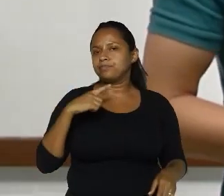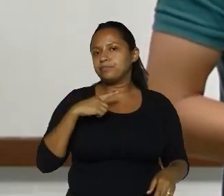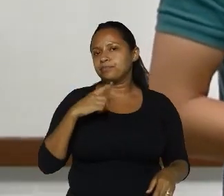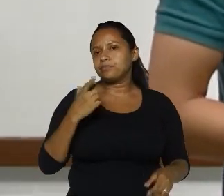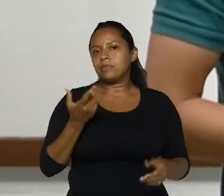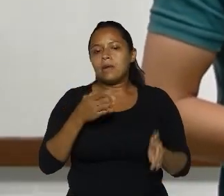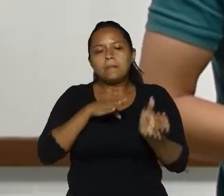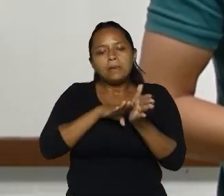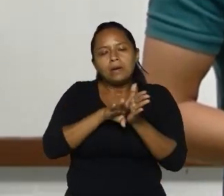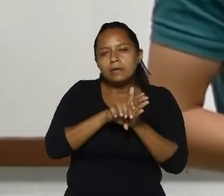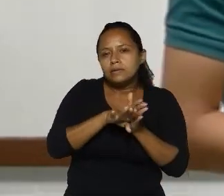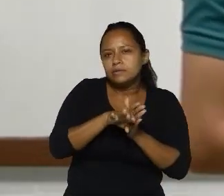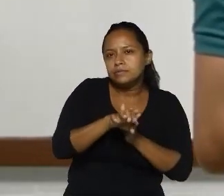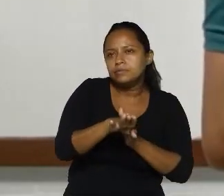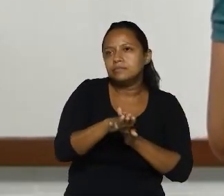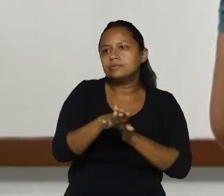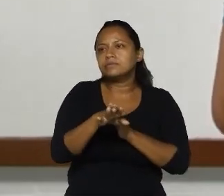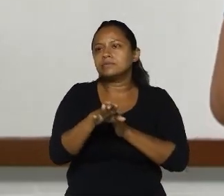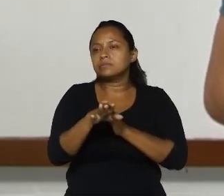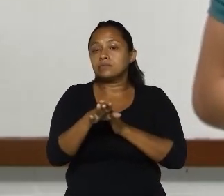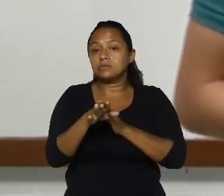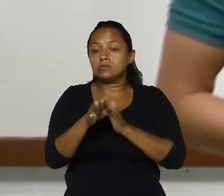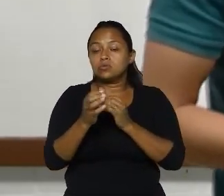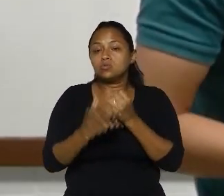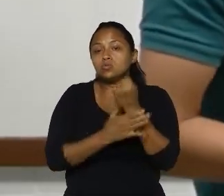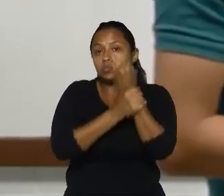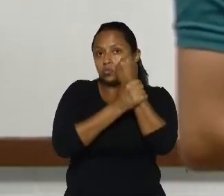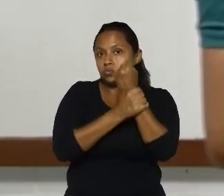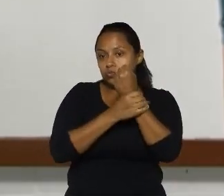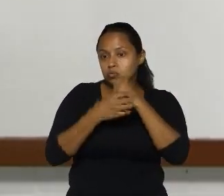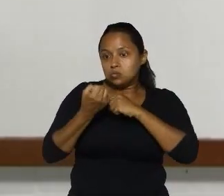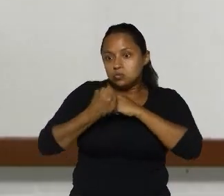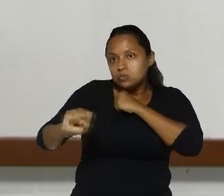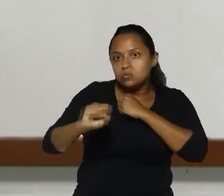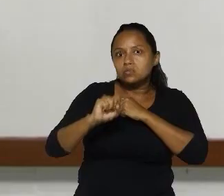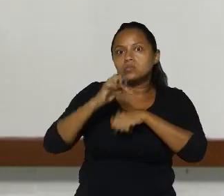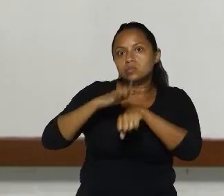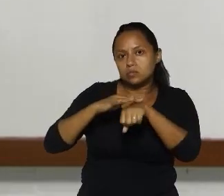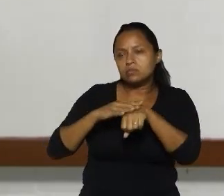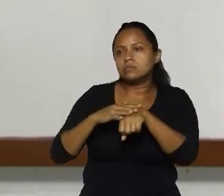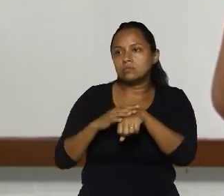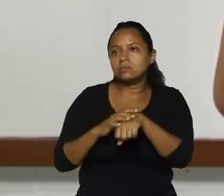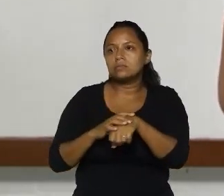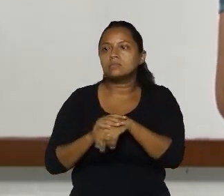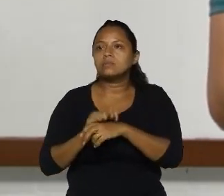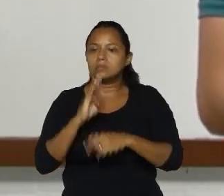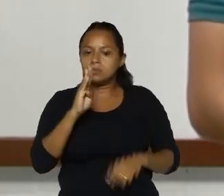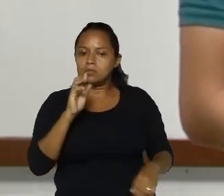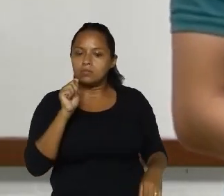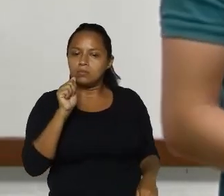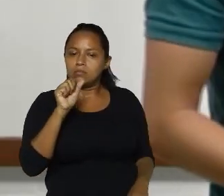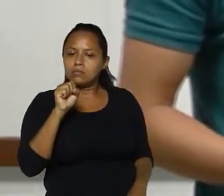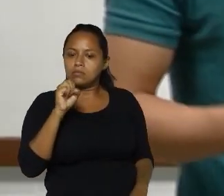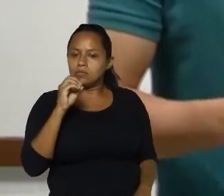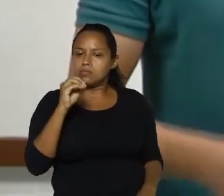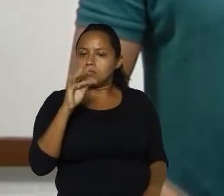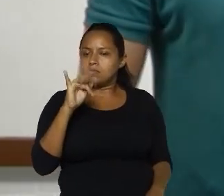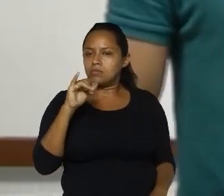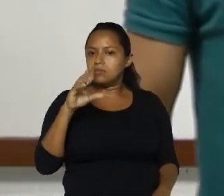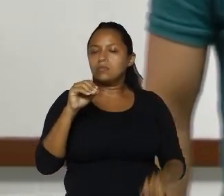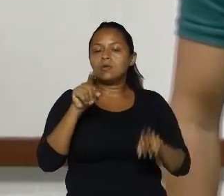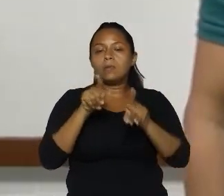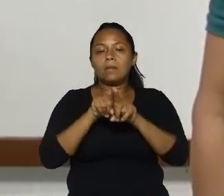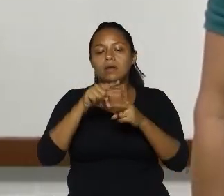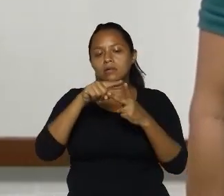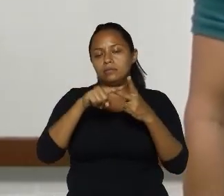exemplo bactérias. Então são células de defesa. Os basófilos, eles também são células de defesa, mas que